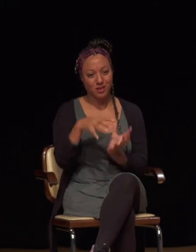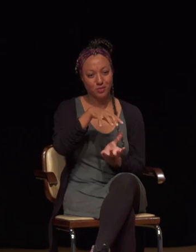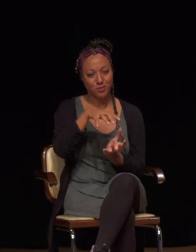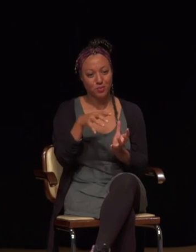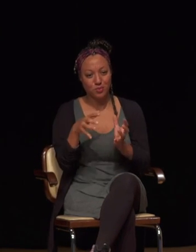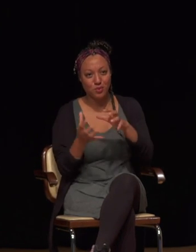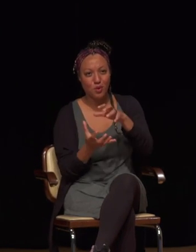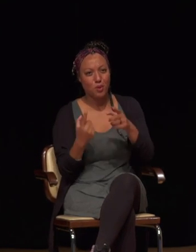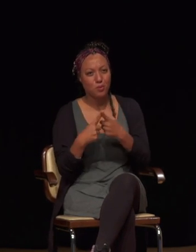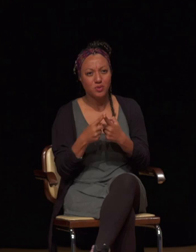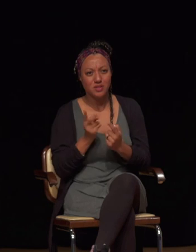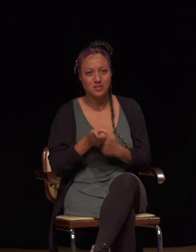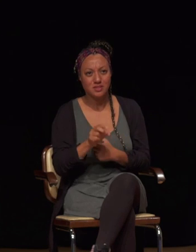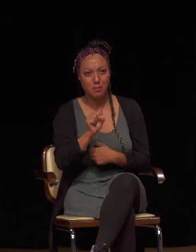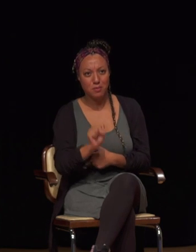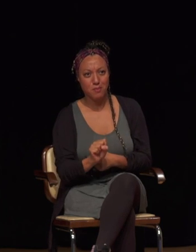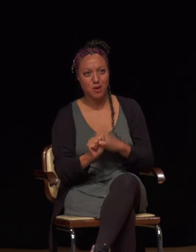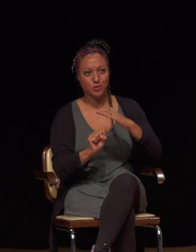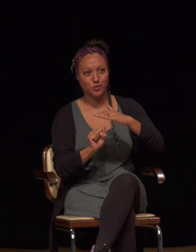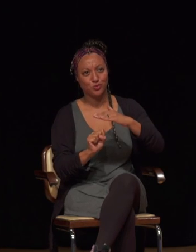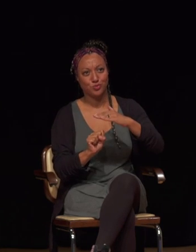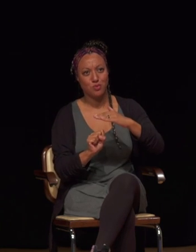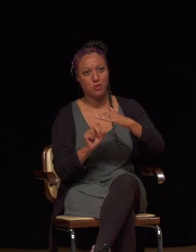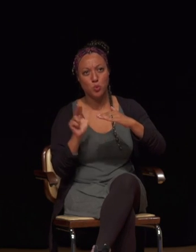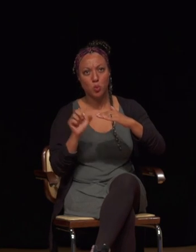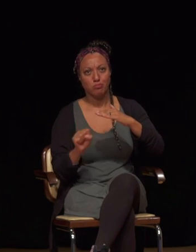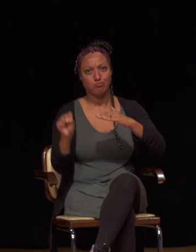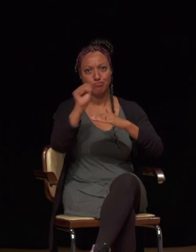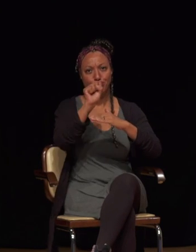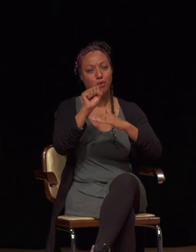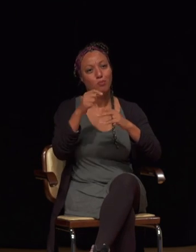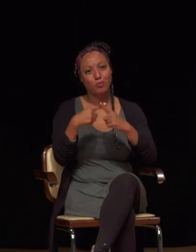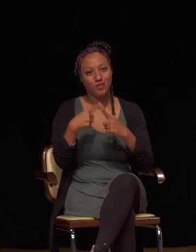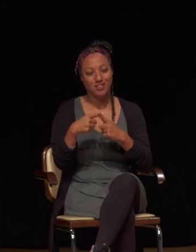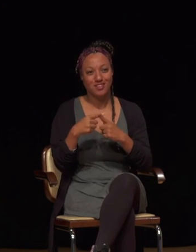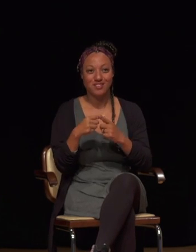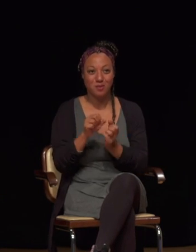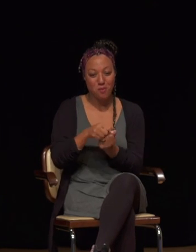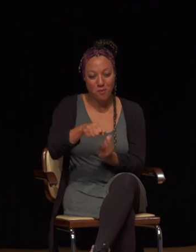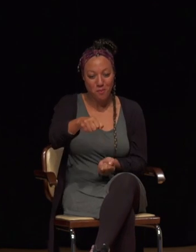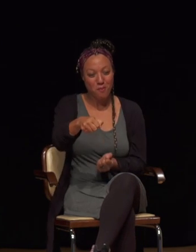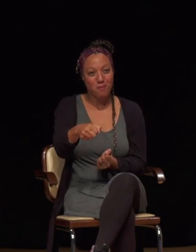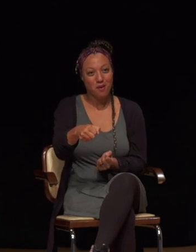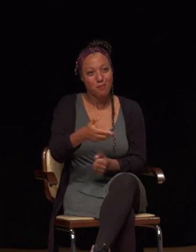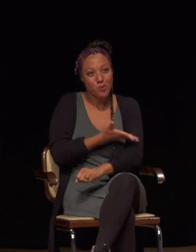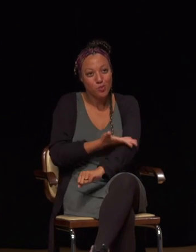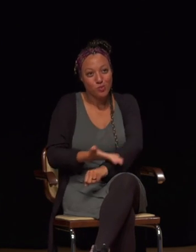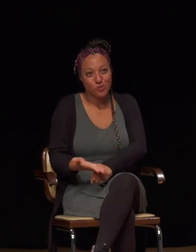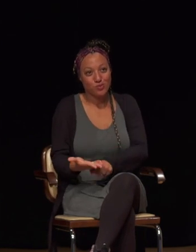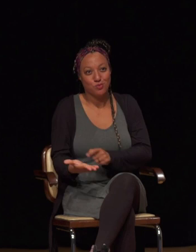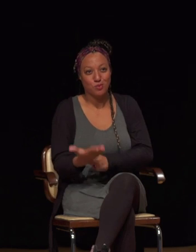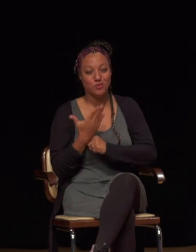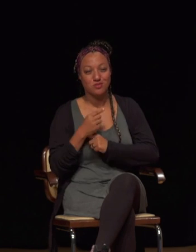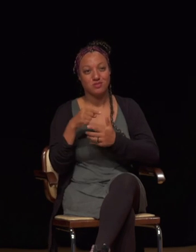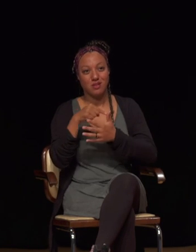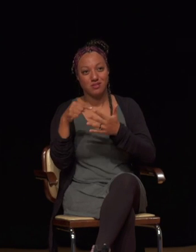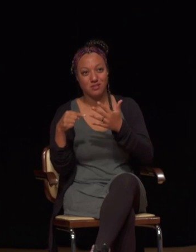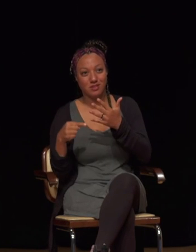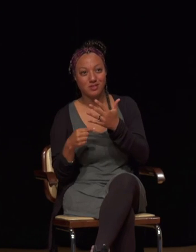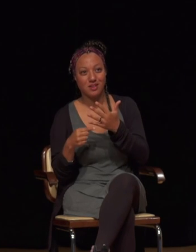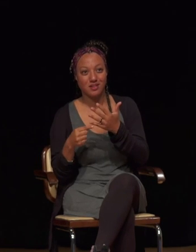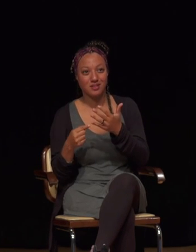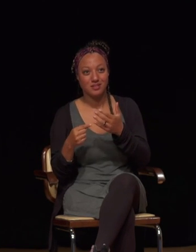porque é que eles têm que estar abaixo e não acima também os mapas costumavam trazer nos seus detalhes aquele